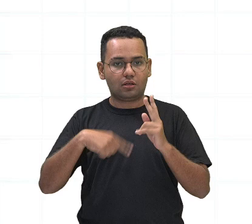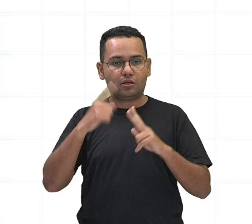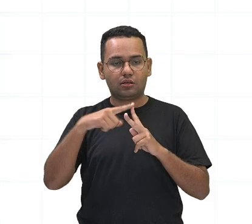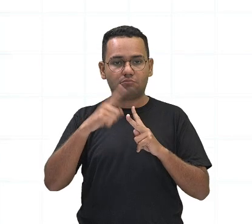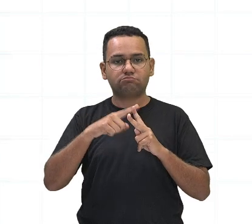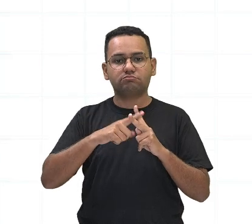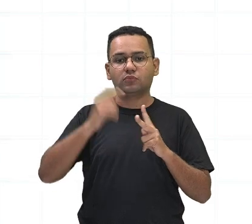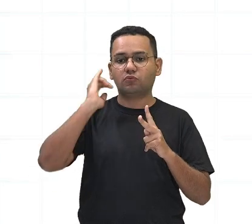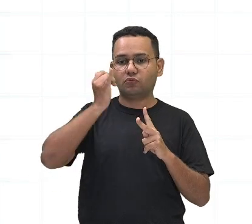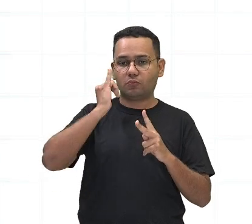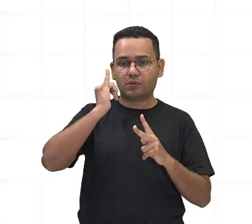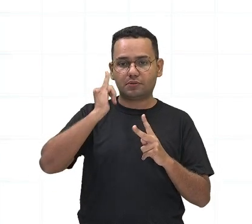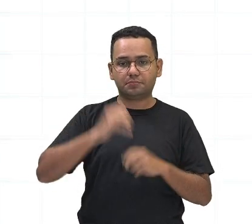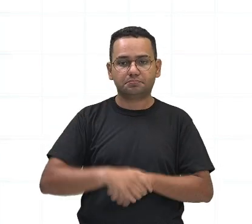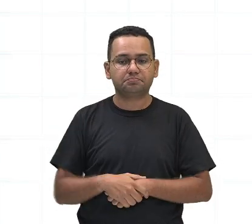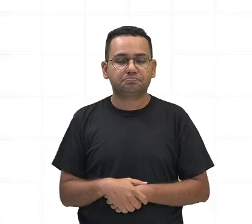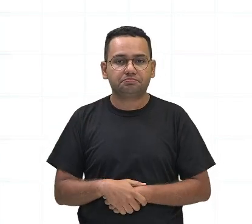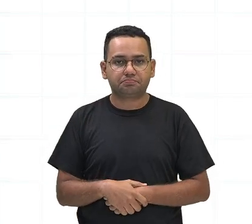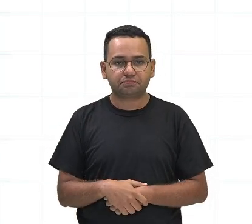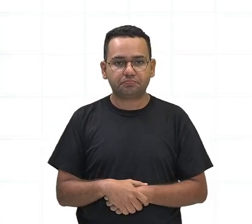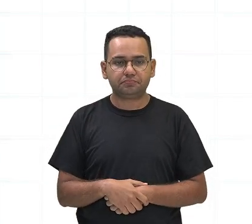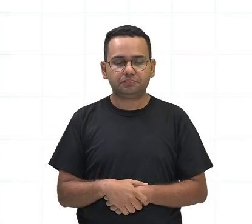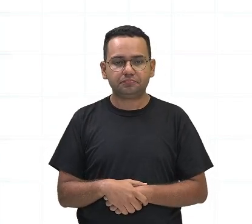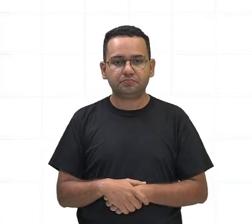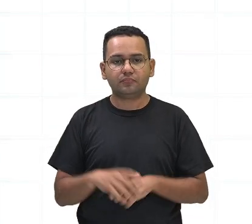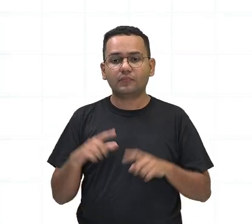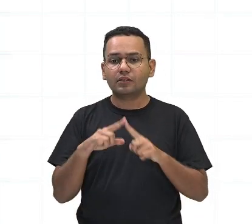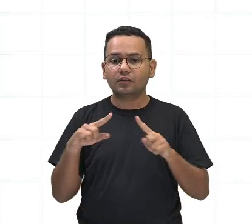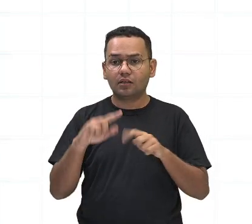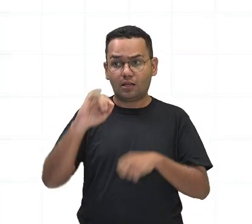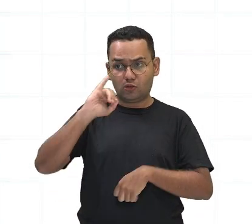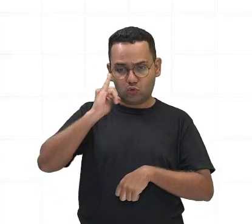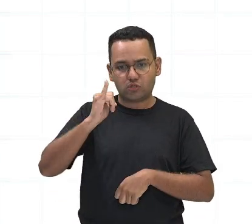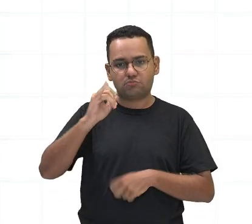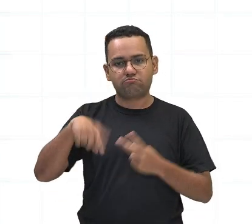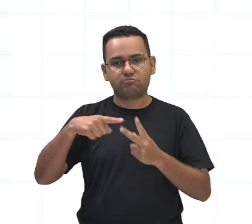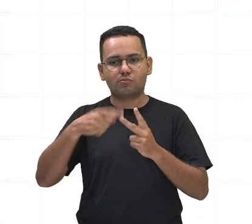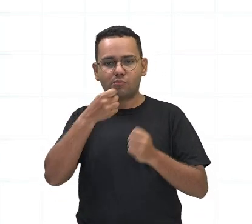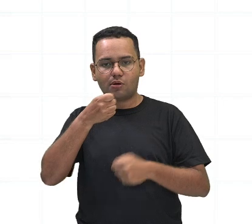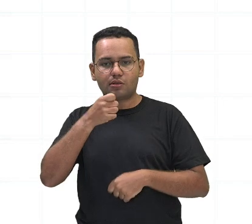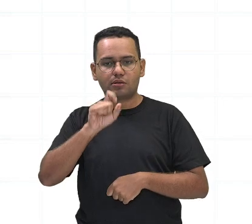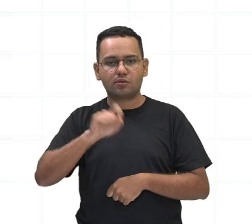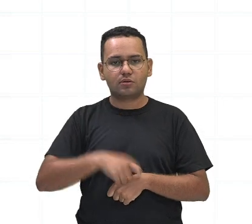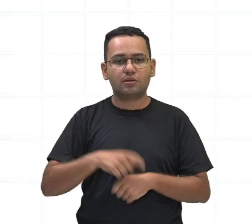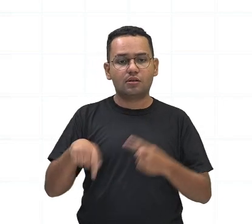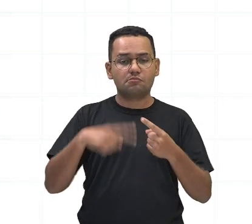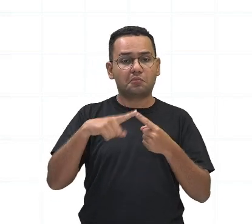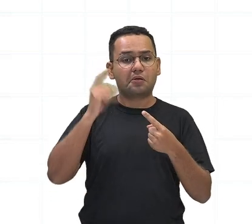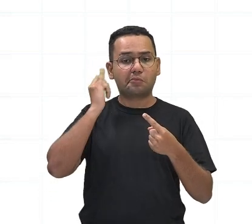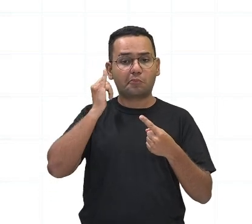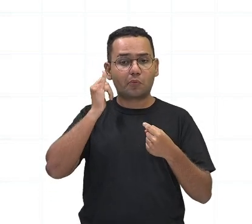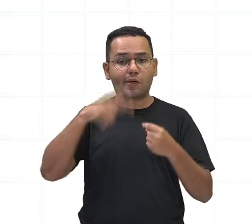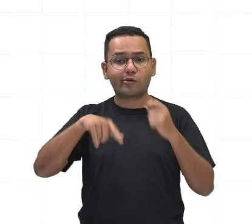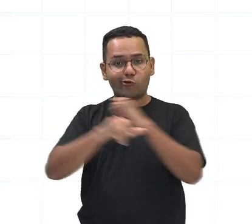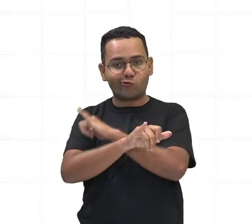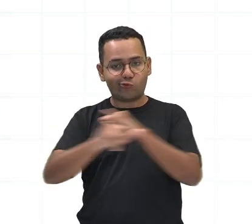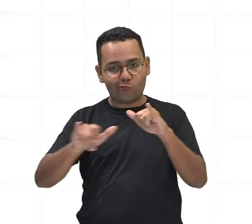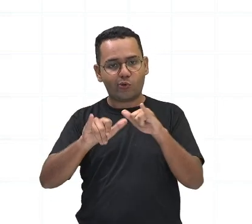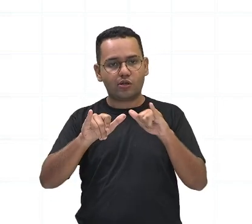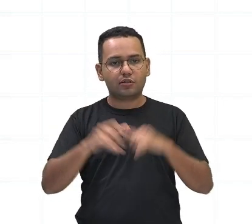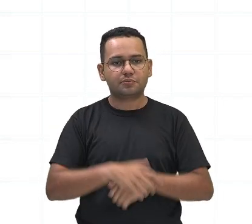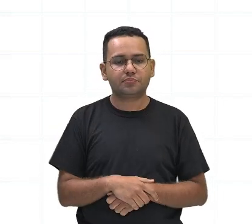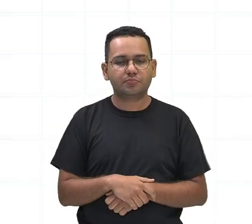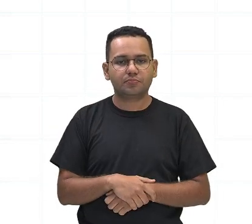Tá? Então, vejam aí. A notícia, em maior parte, ela é informativa, ela é impessoal, né, a